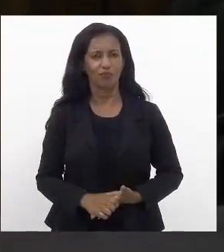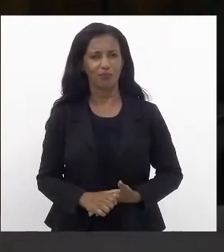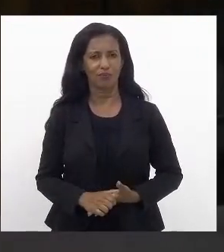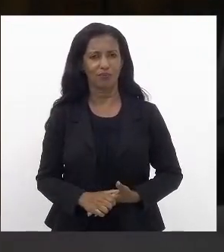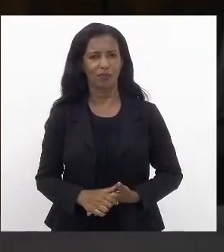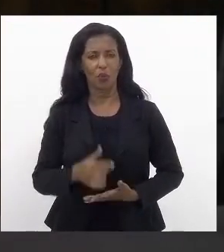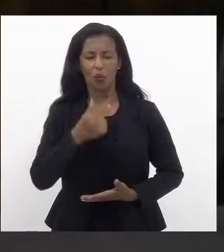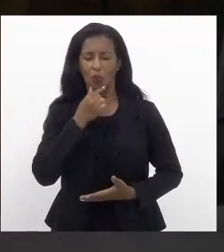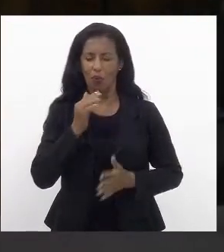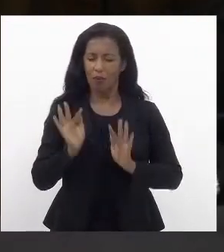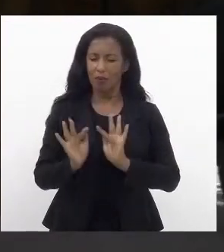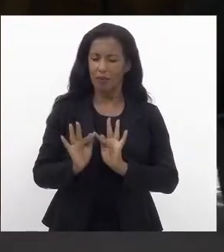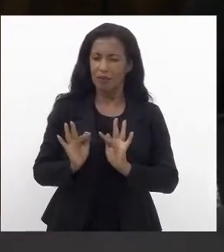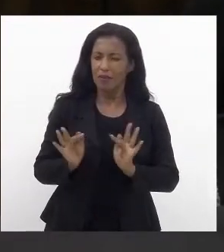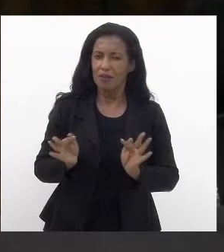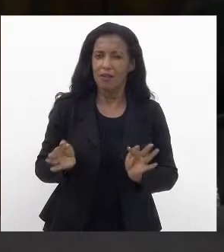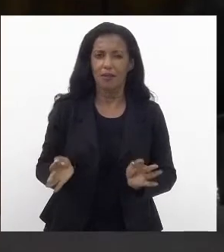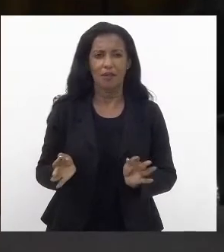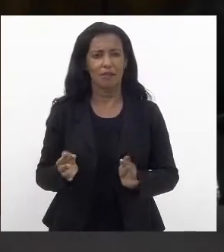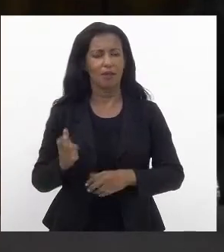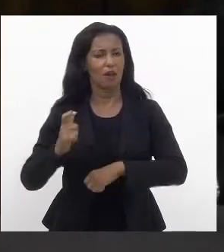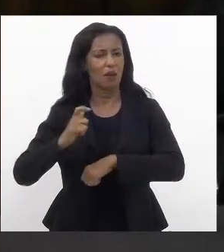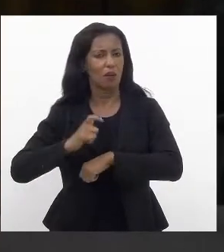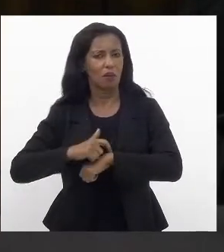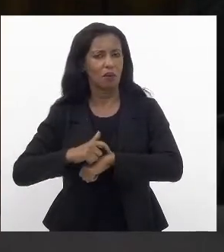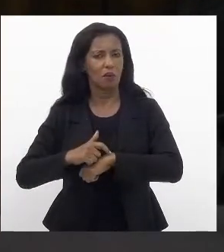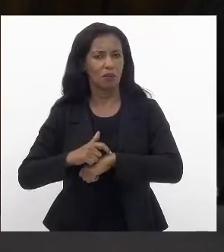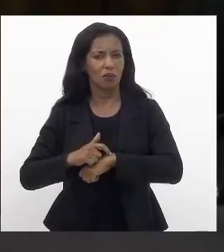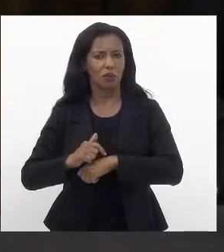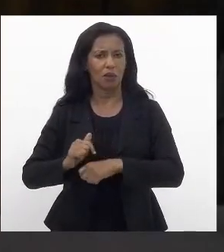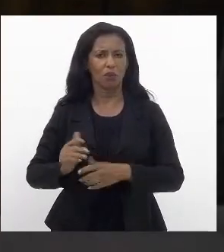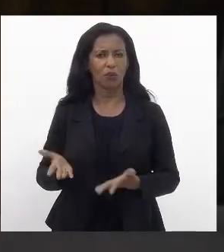Homem simples, ao mesmo tempo homem grande.